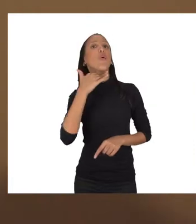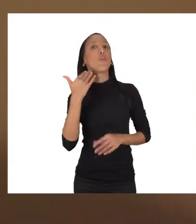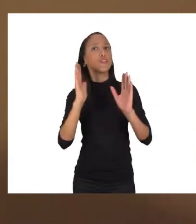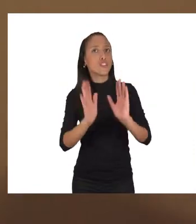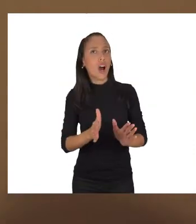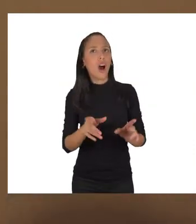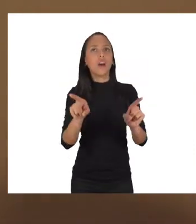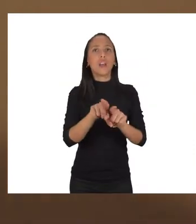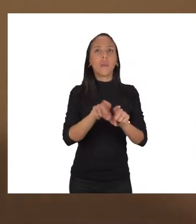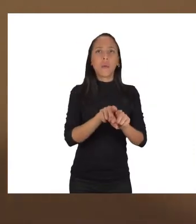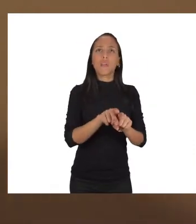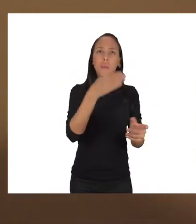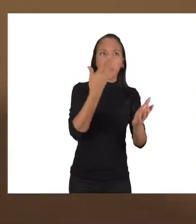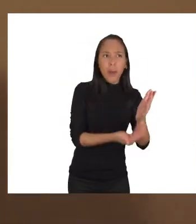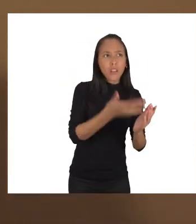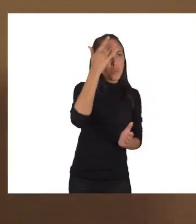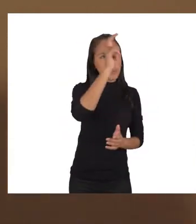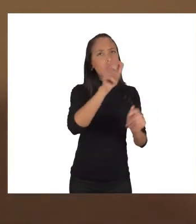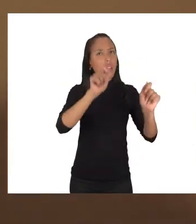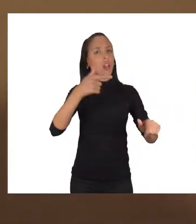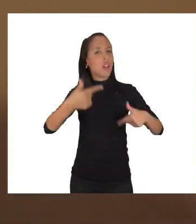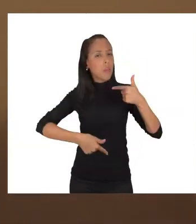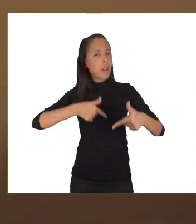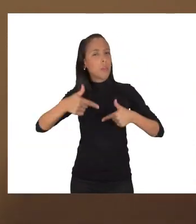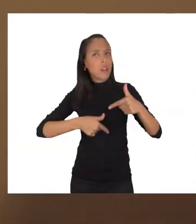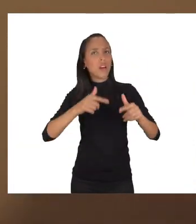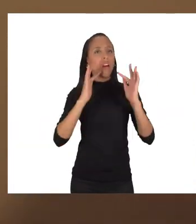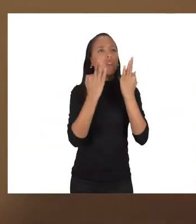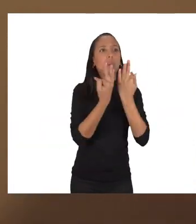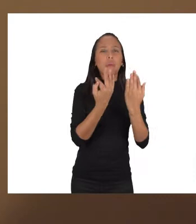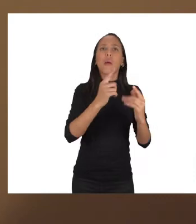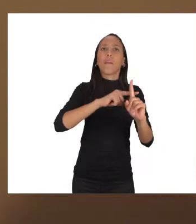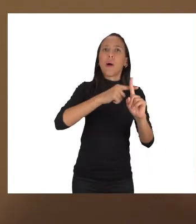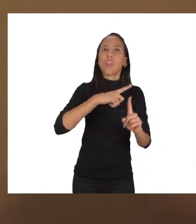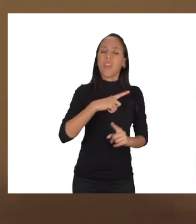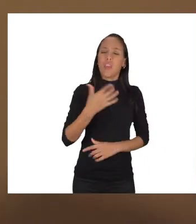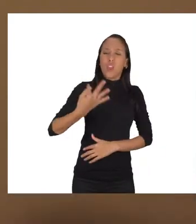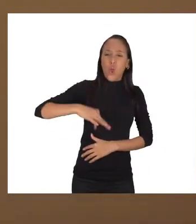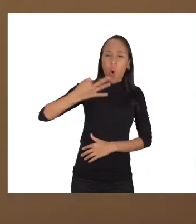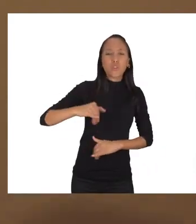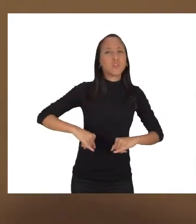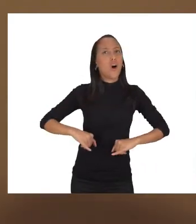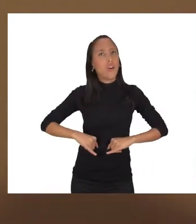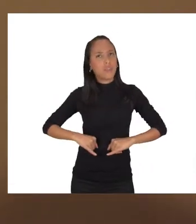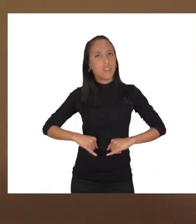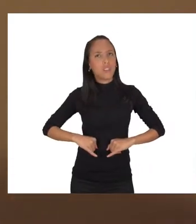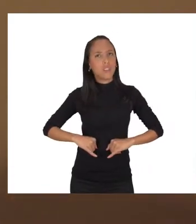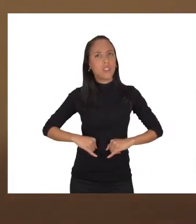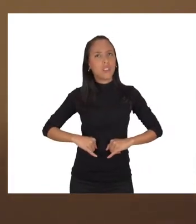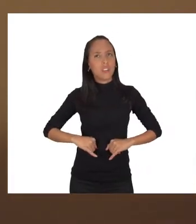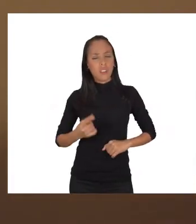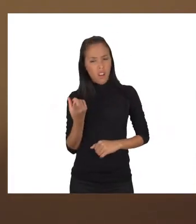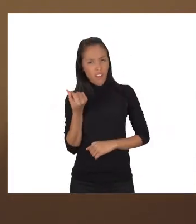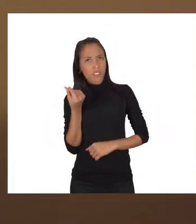que poderia ser ativa, economicamente ativa, em benefício daquela família, a dor que isso provoca na família, esse custo, ele não